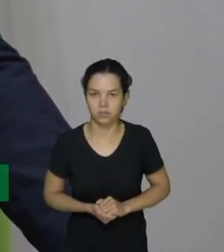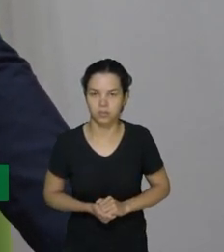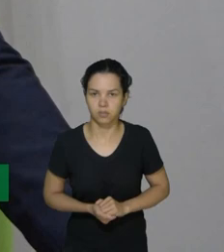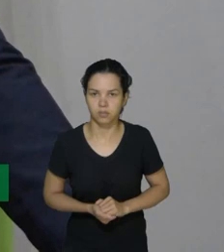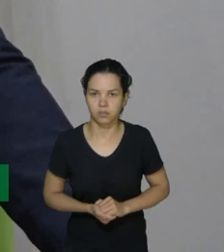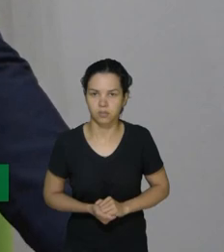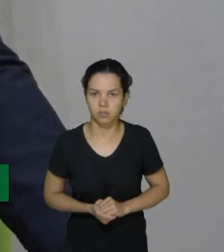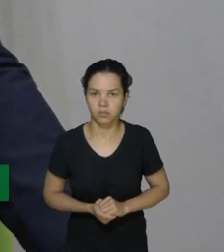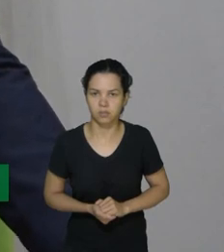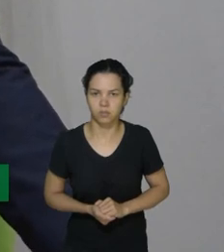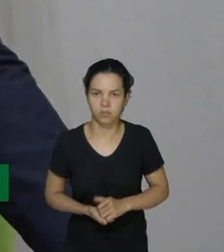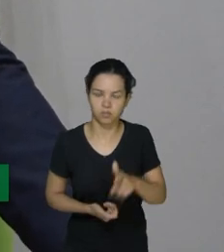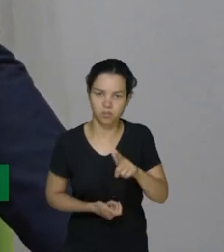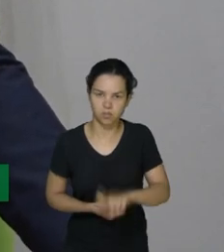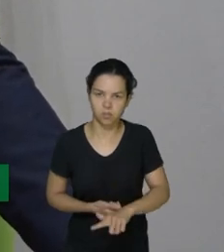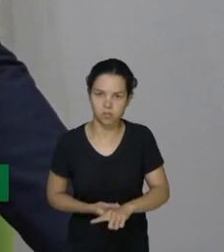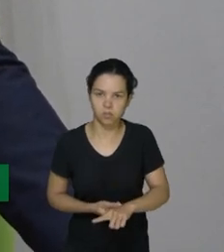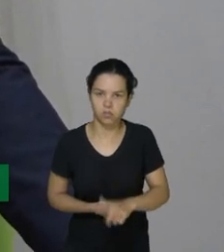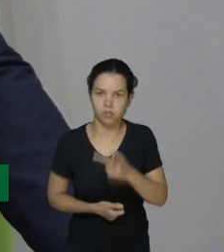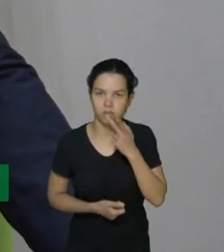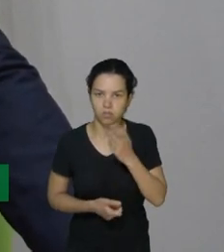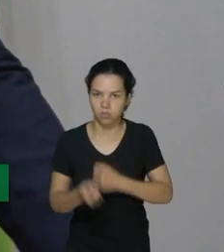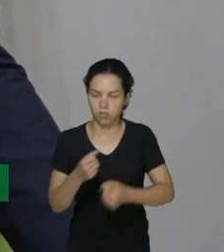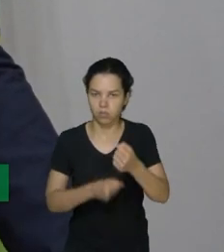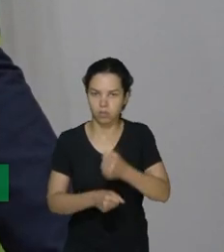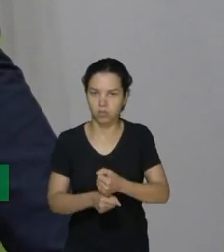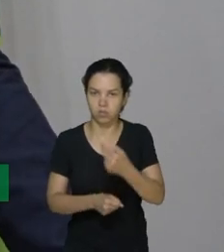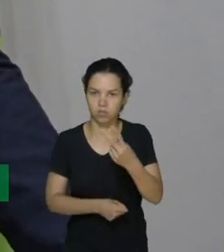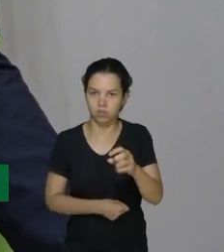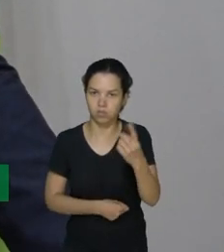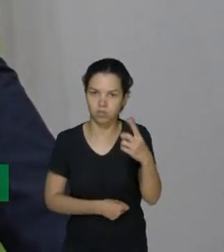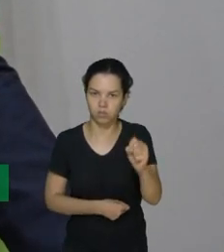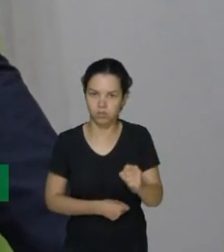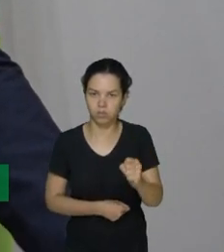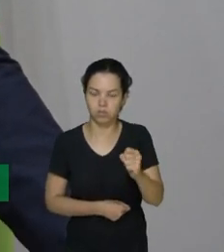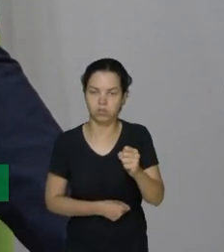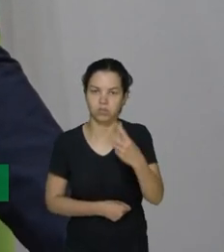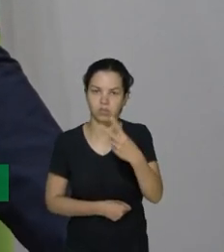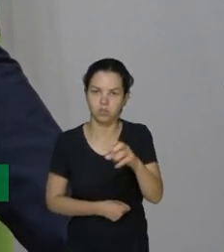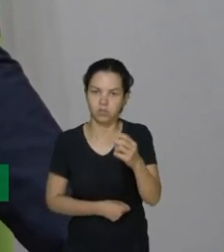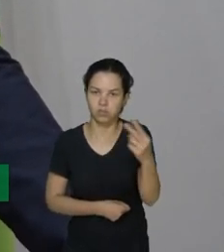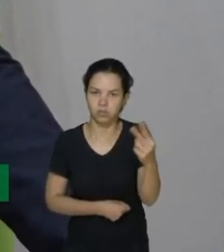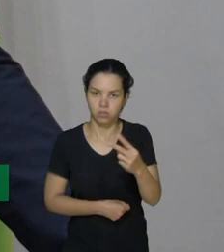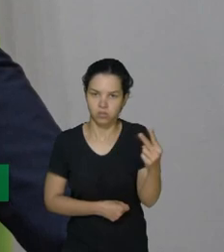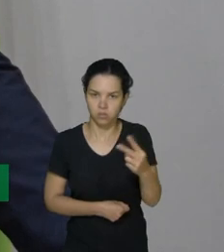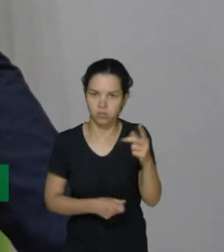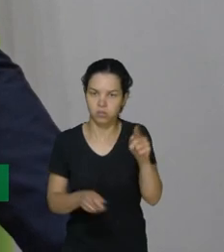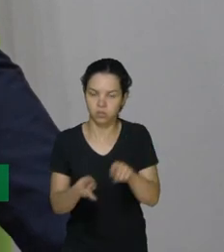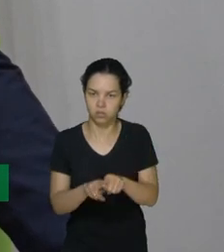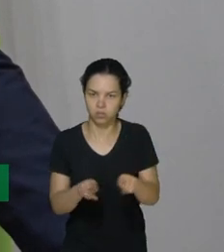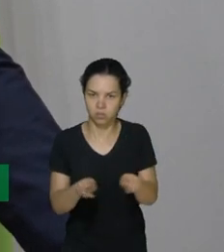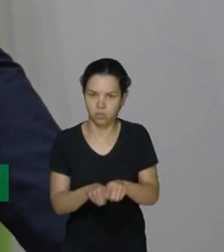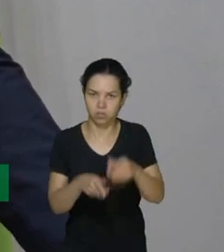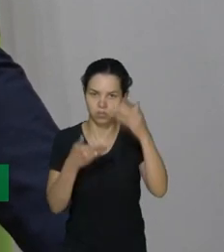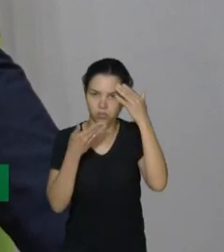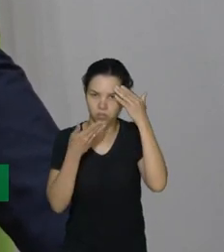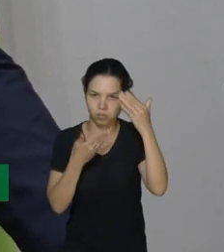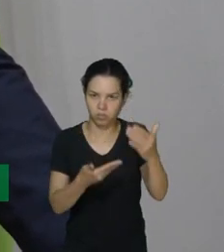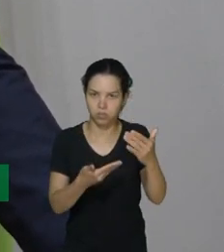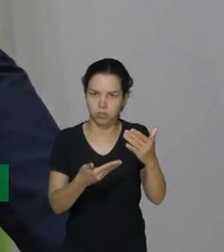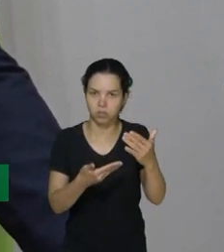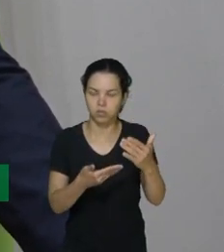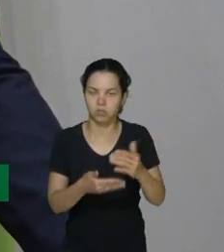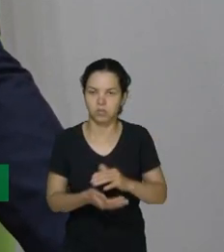Então, mais uma vez, assim como foi em 2018, foi em 2022, eu agradeço a ele por ter me